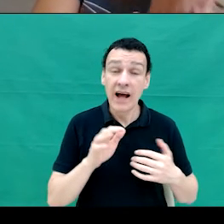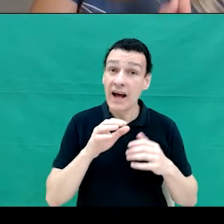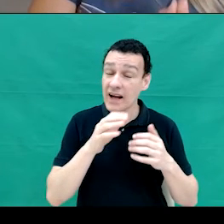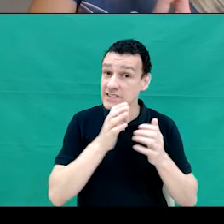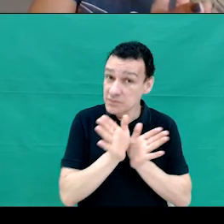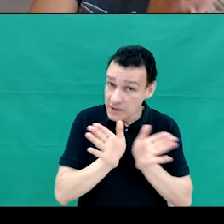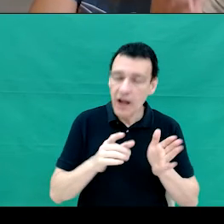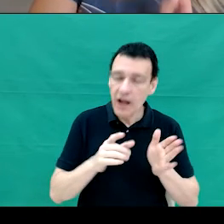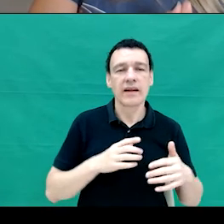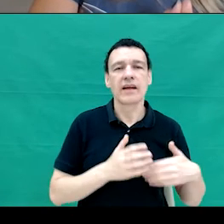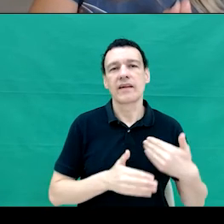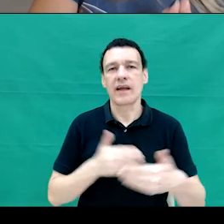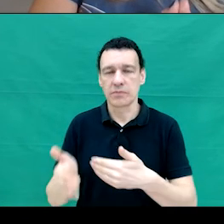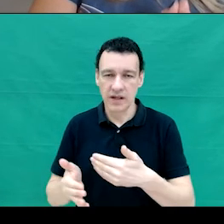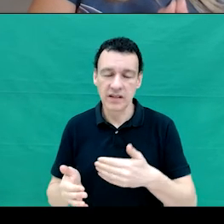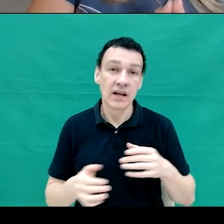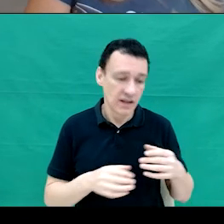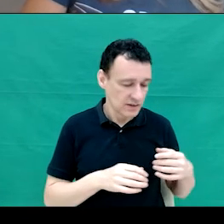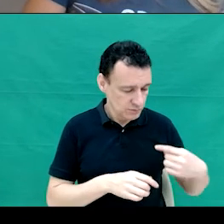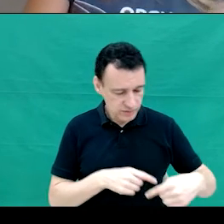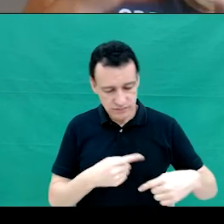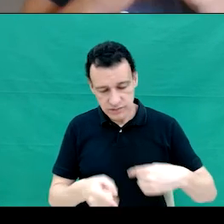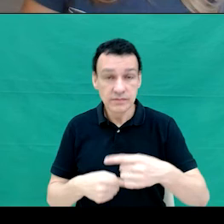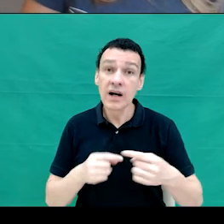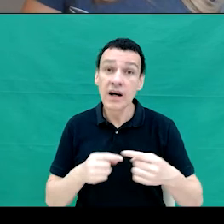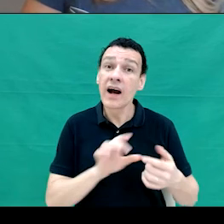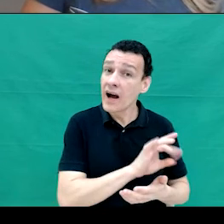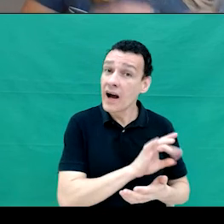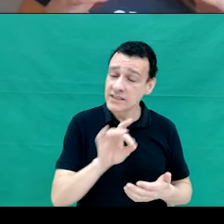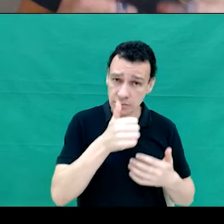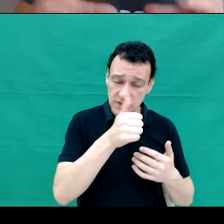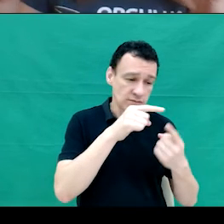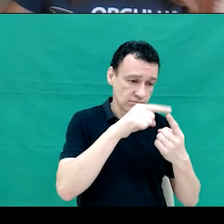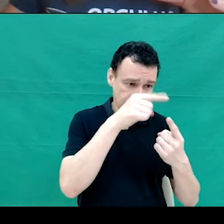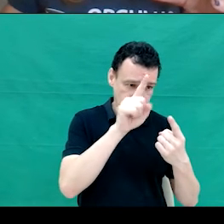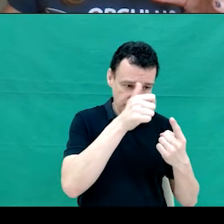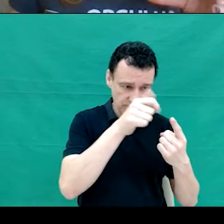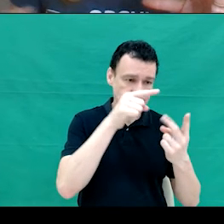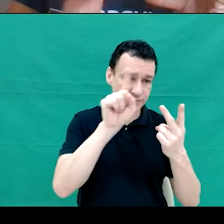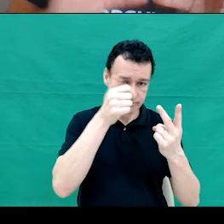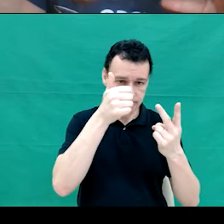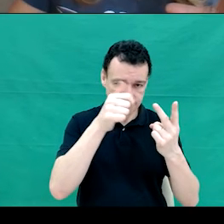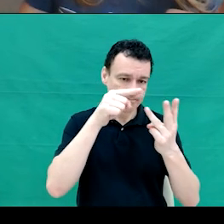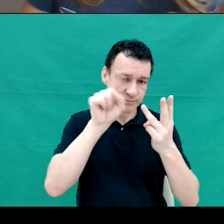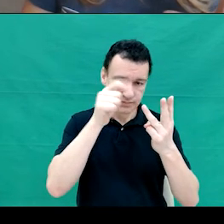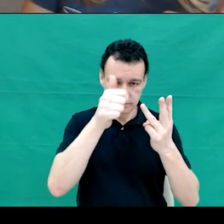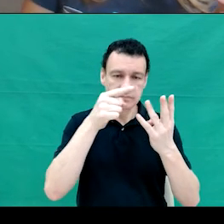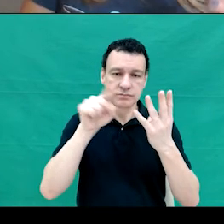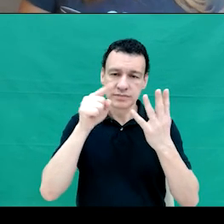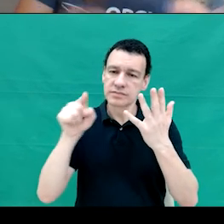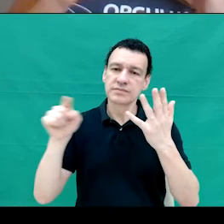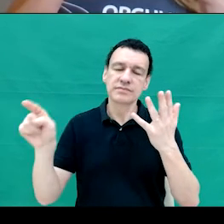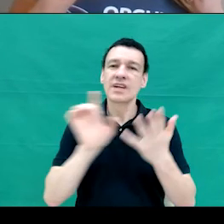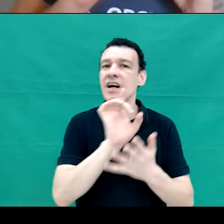existir dentro dos critérios de aceite. Então, chegou uma atividade lá para o time, vamos supor, numa